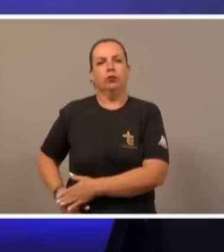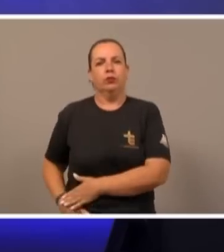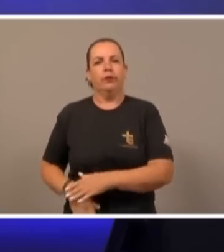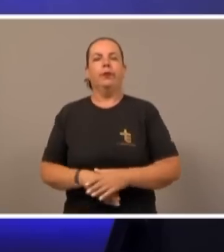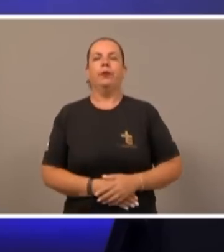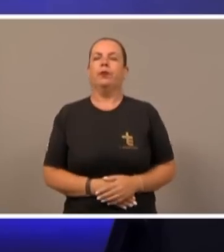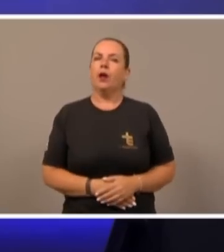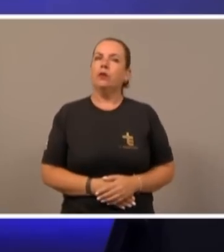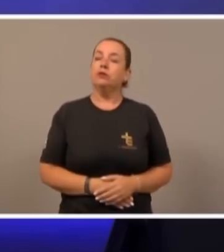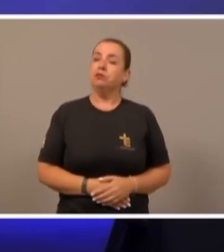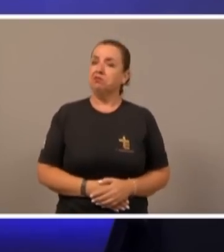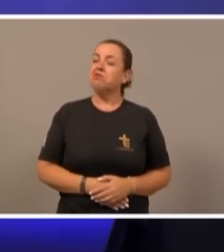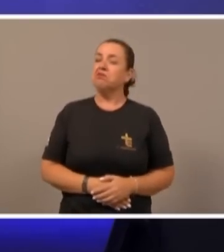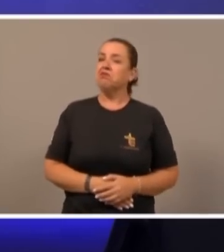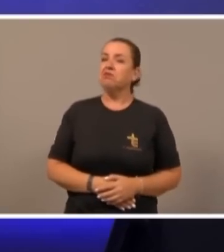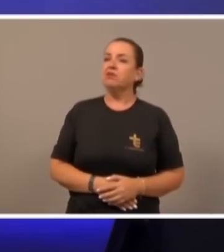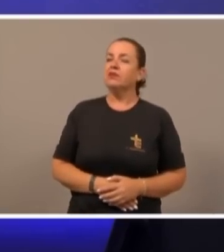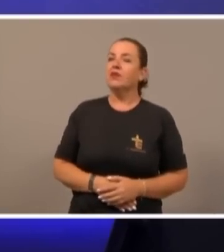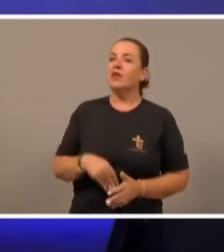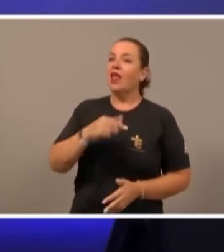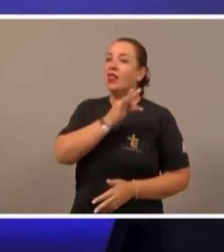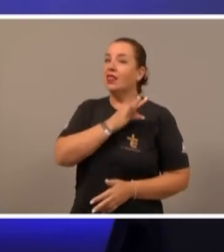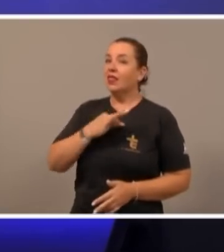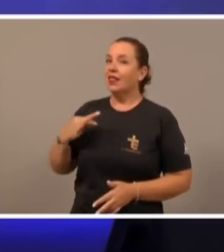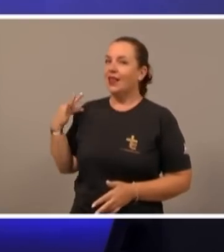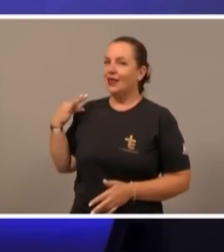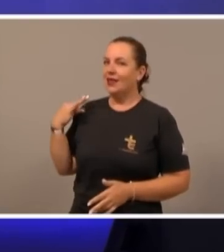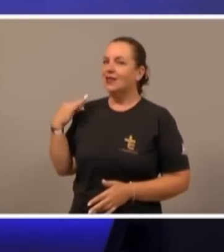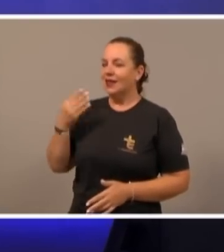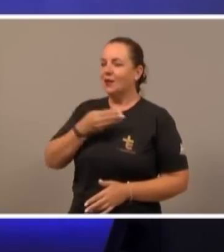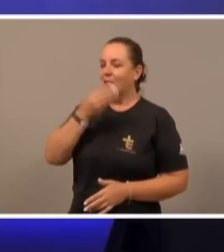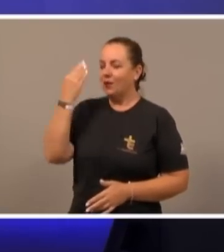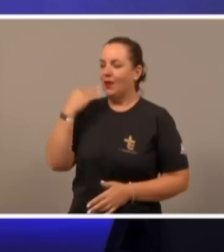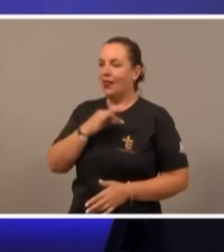Madre Teresa apertou com as mãos rugosas e disse: